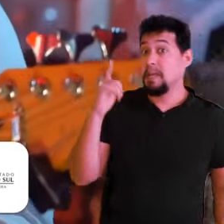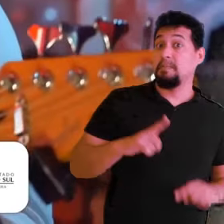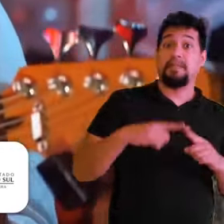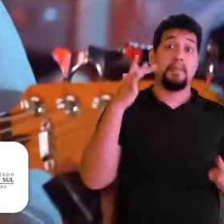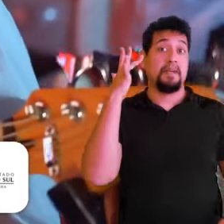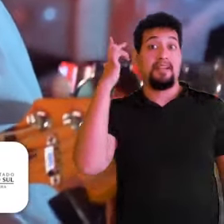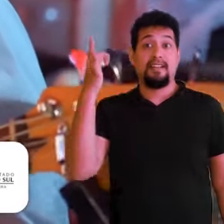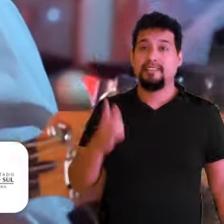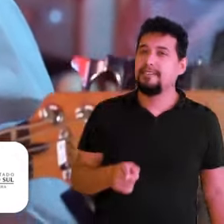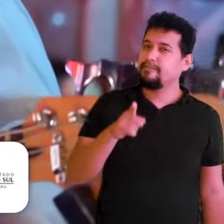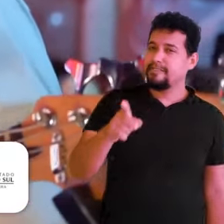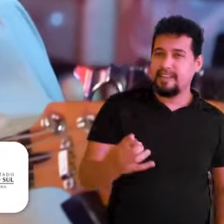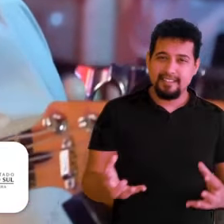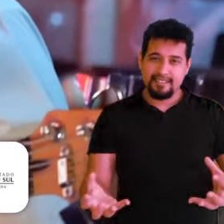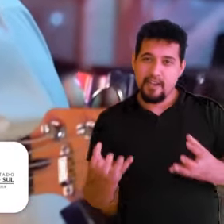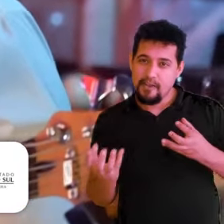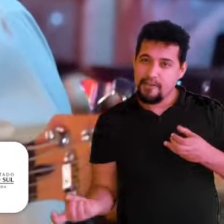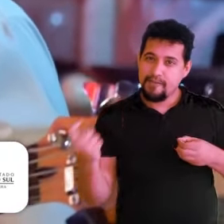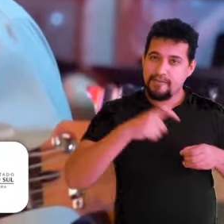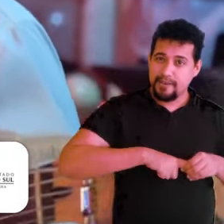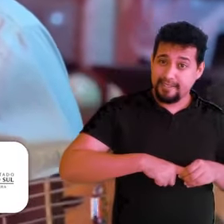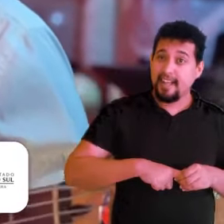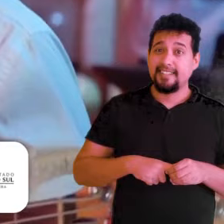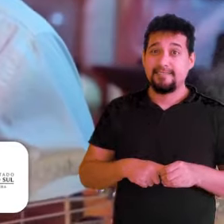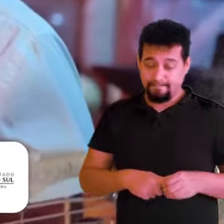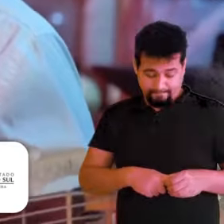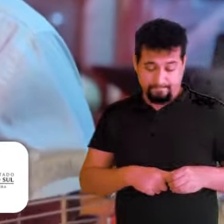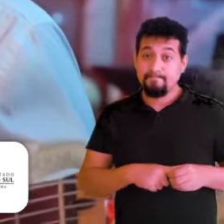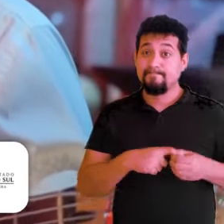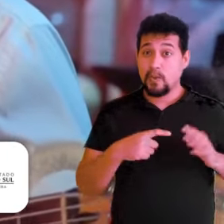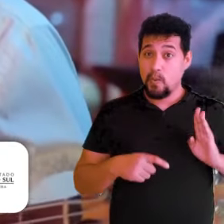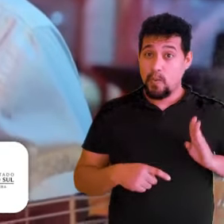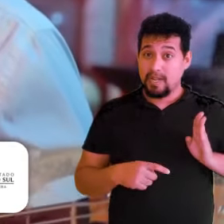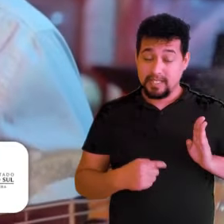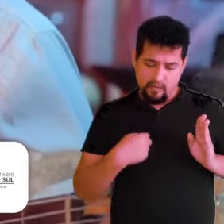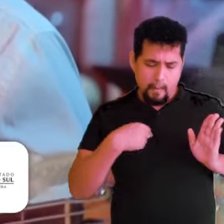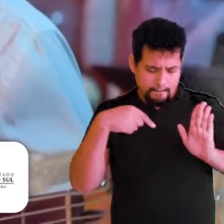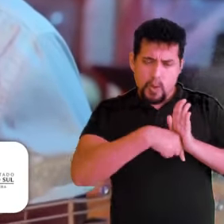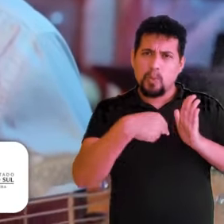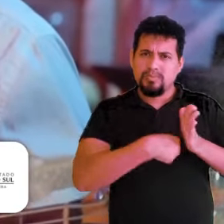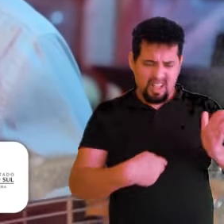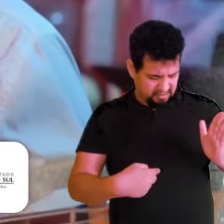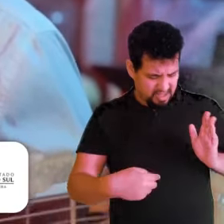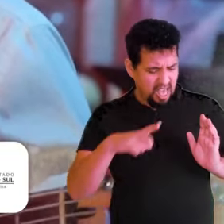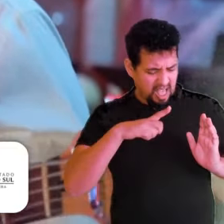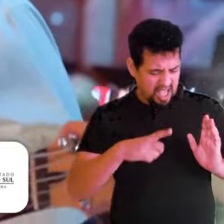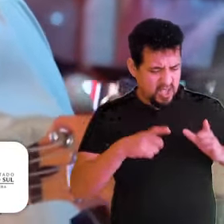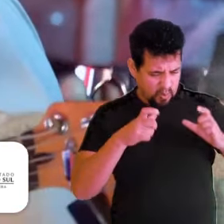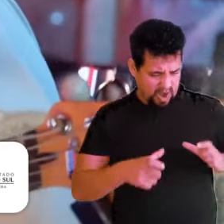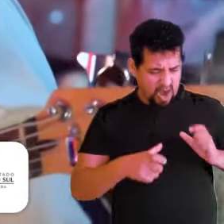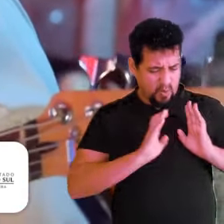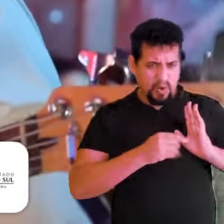Quem sabe amanhã, quando você quiser voltar, no coração vou perguntar